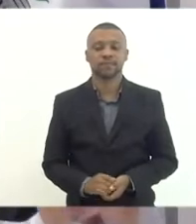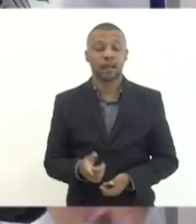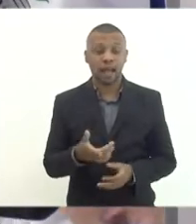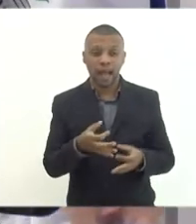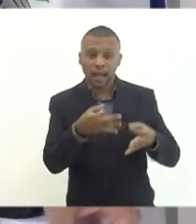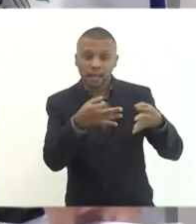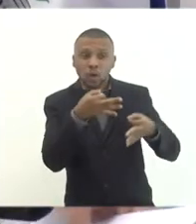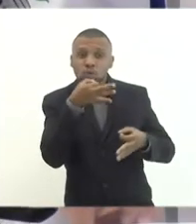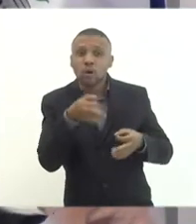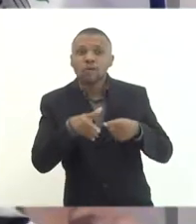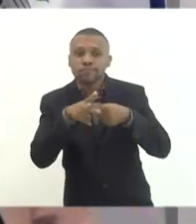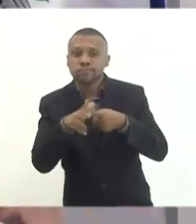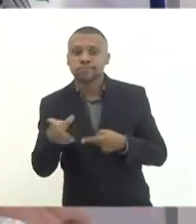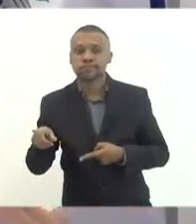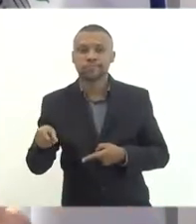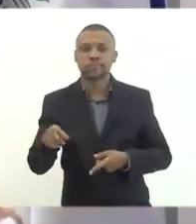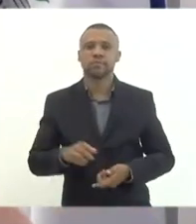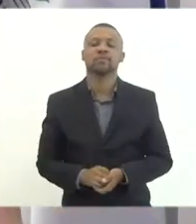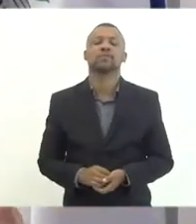dela